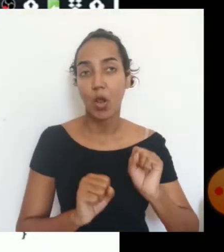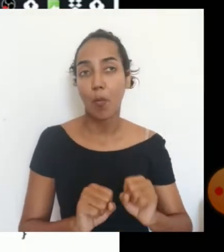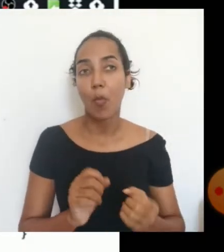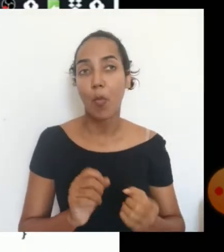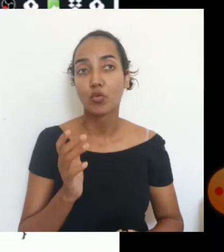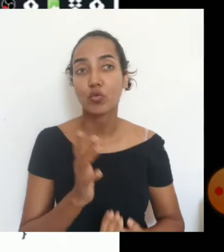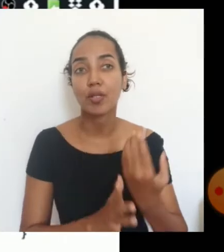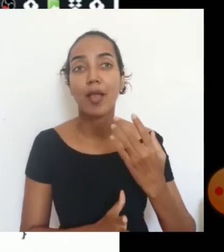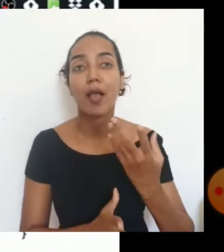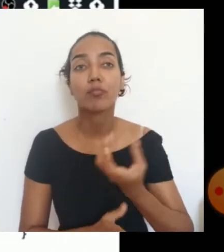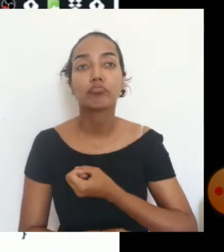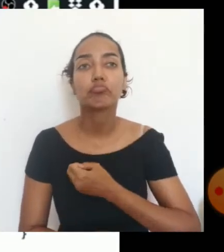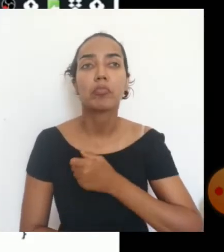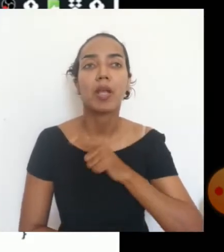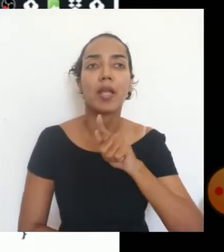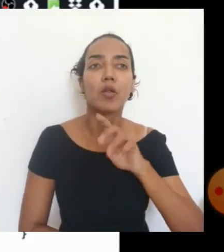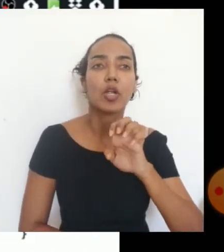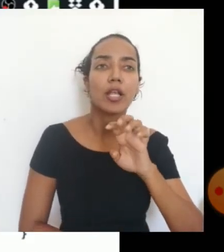Poderia gerar aqui